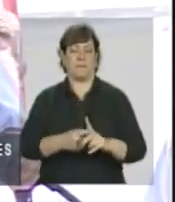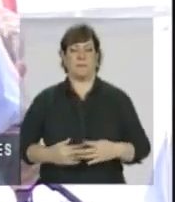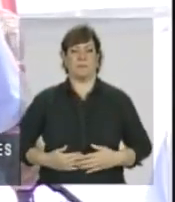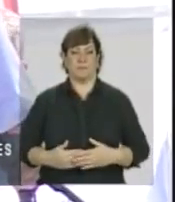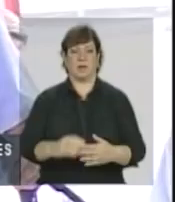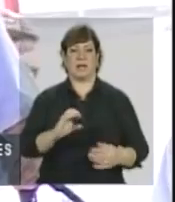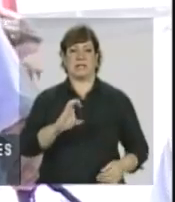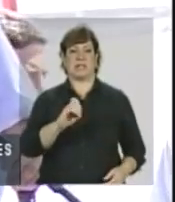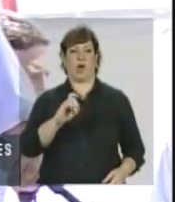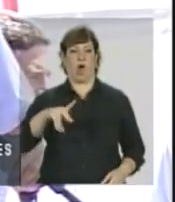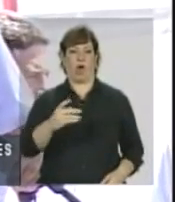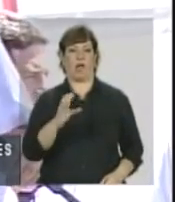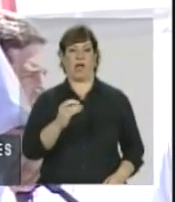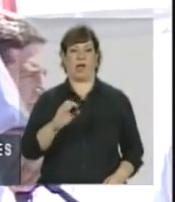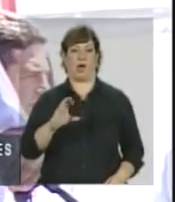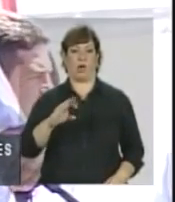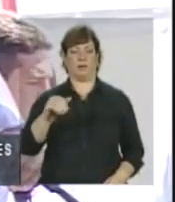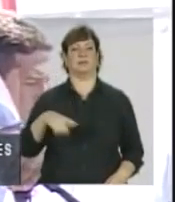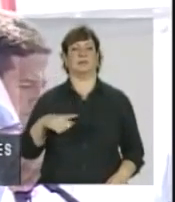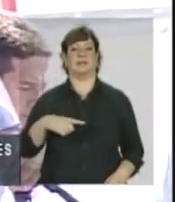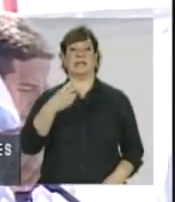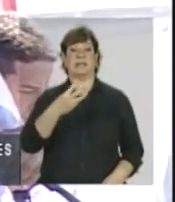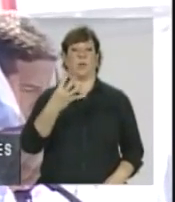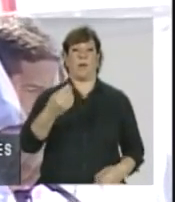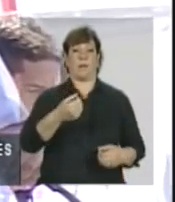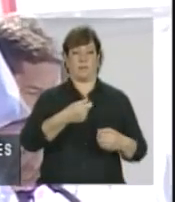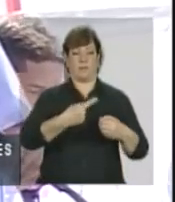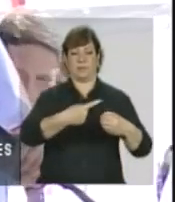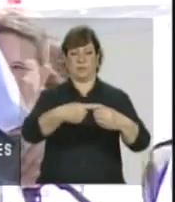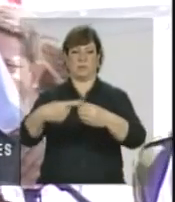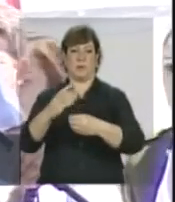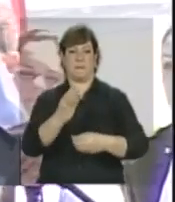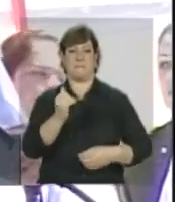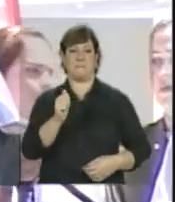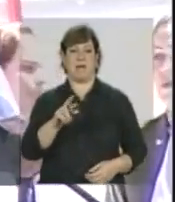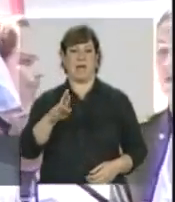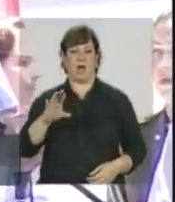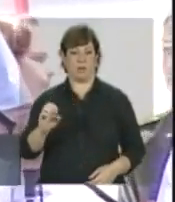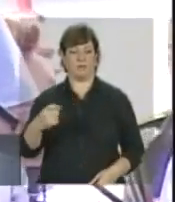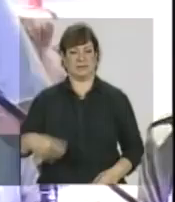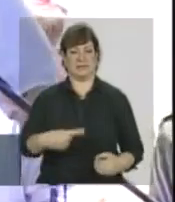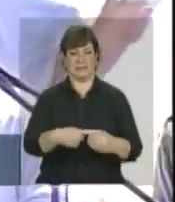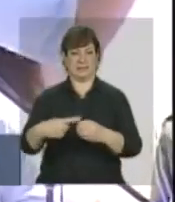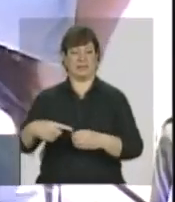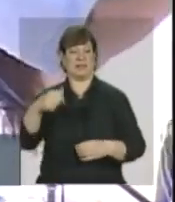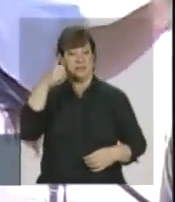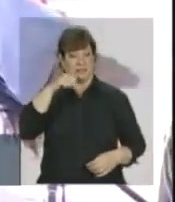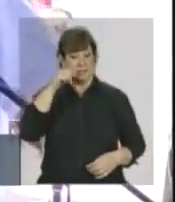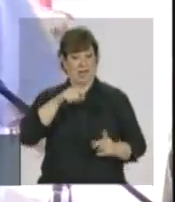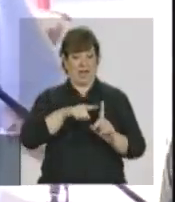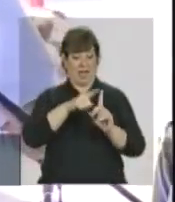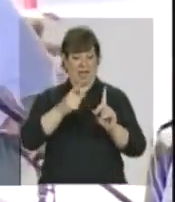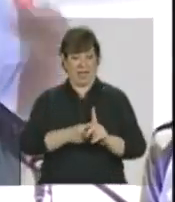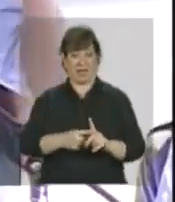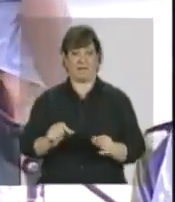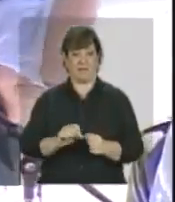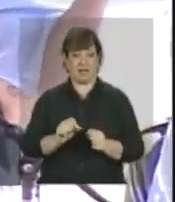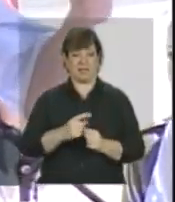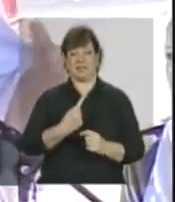Carioca, agora estendido para 34 bairros da cidade, onde a mamãe que fizer o pré-natal na clínica da